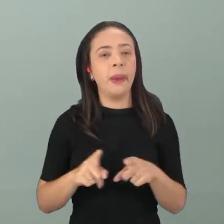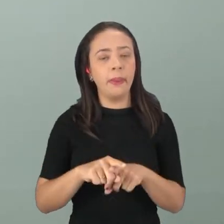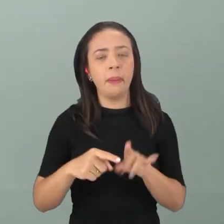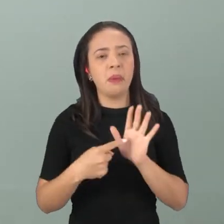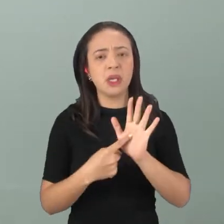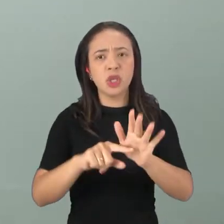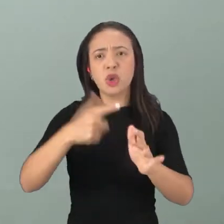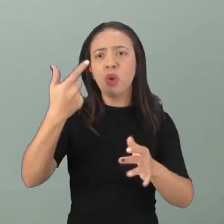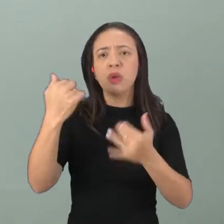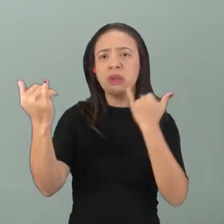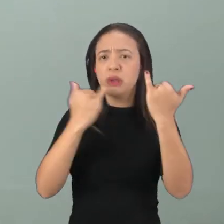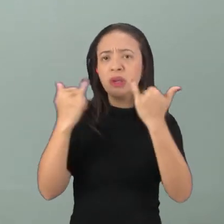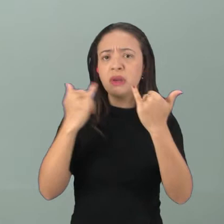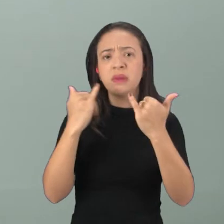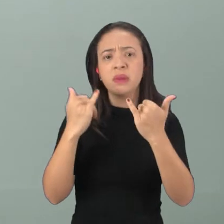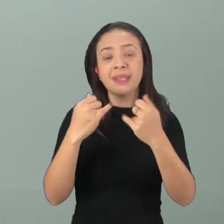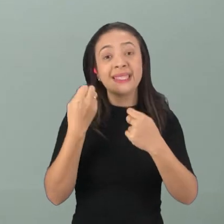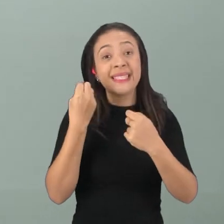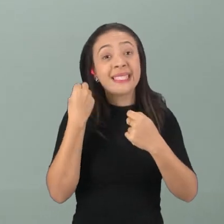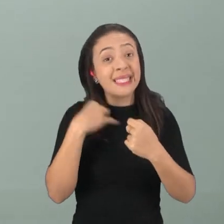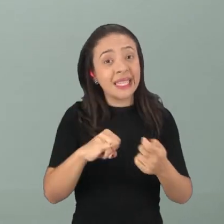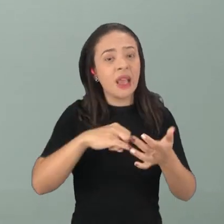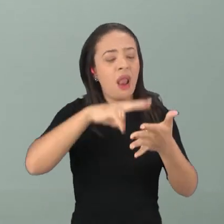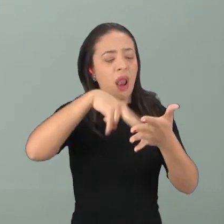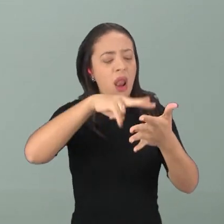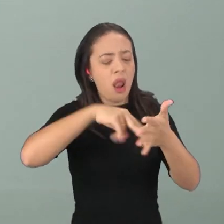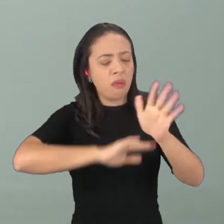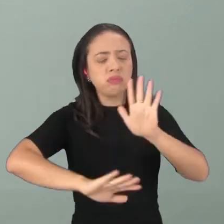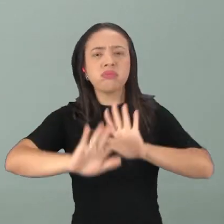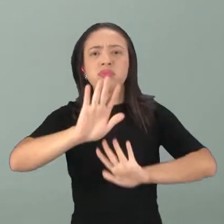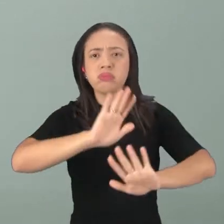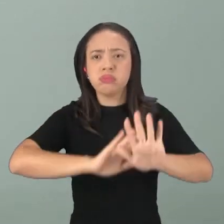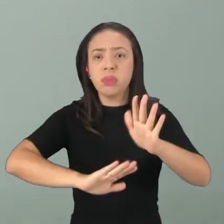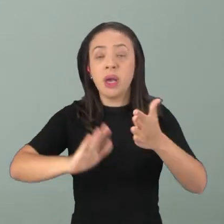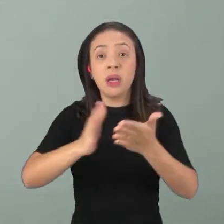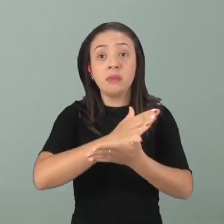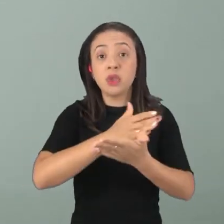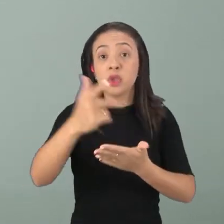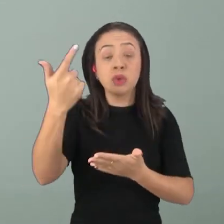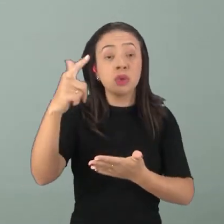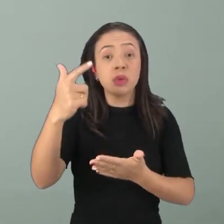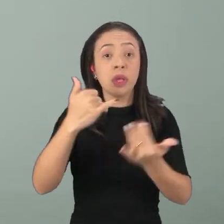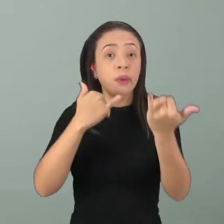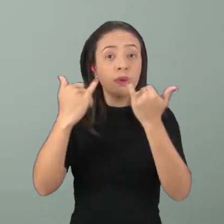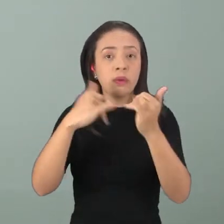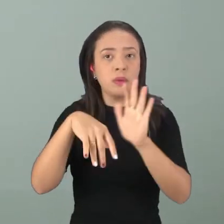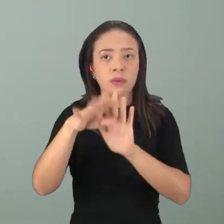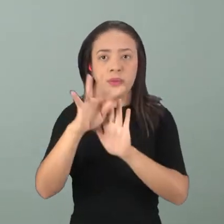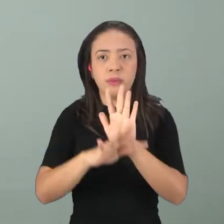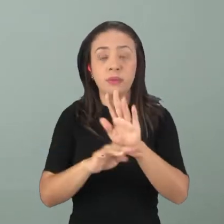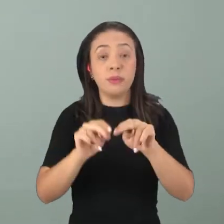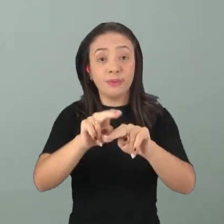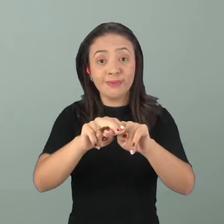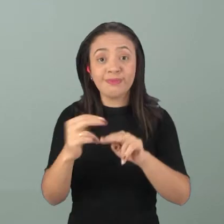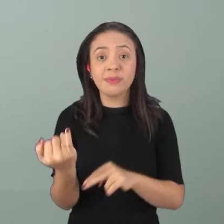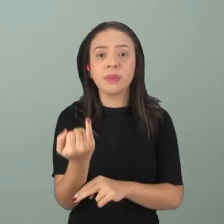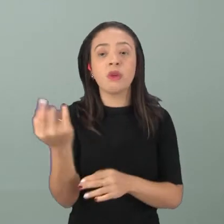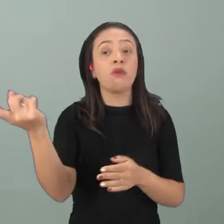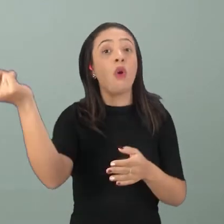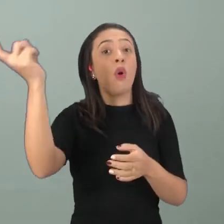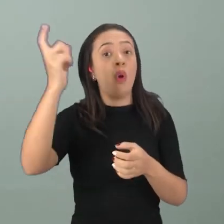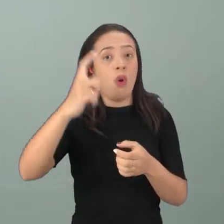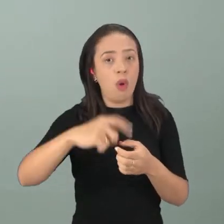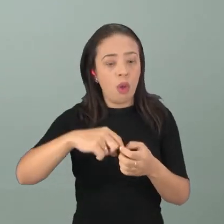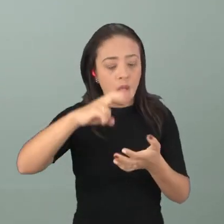Ele fala outras informações, se a gente lê com cuidado, como nós vimos, que às vezes não tem no texto e é distorcida. Por isso que é importante